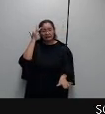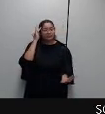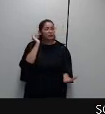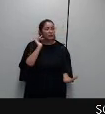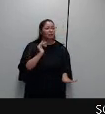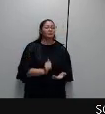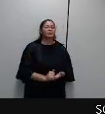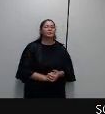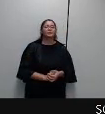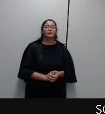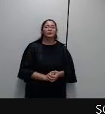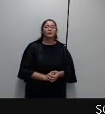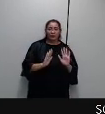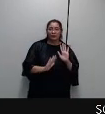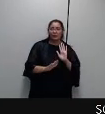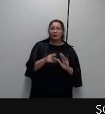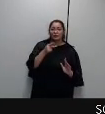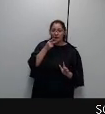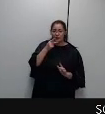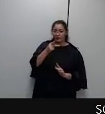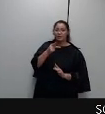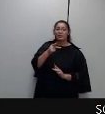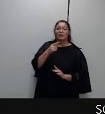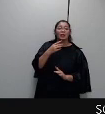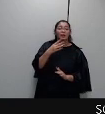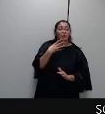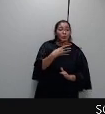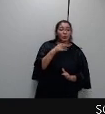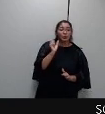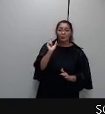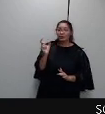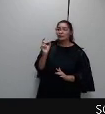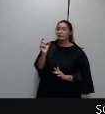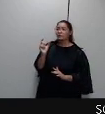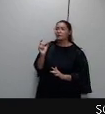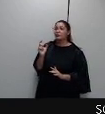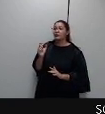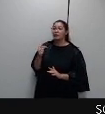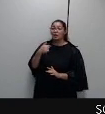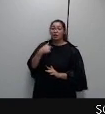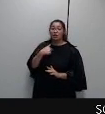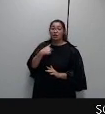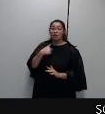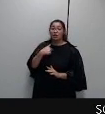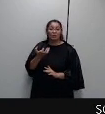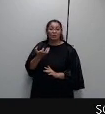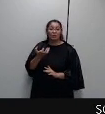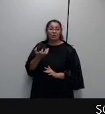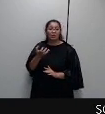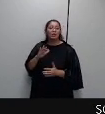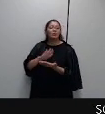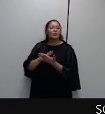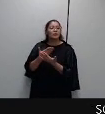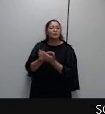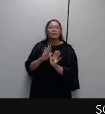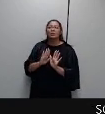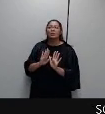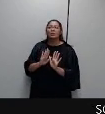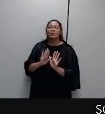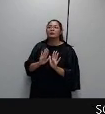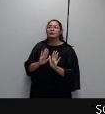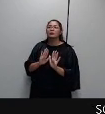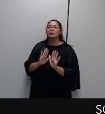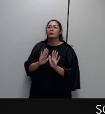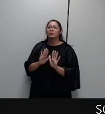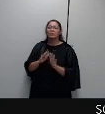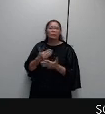eu vou falar as palavras cinco acima eu que sou favorável a que se interprete qualquer segundo de qualquer